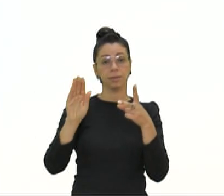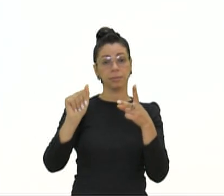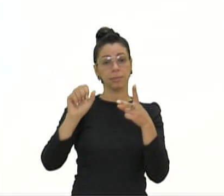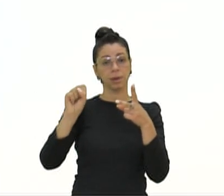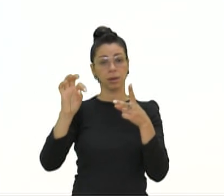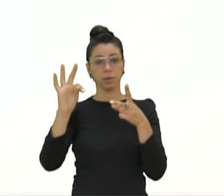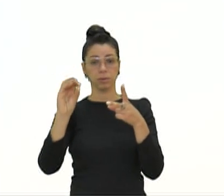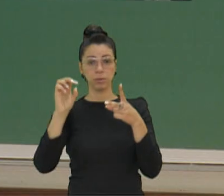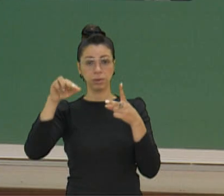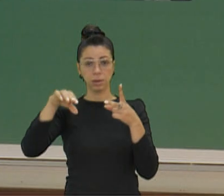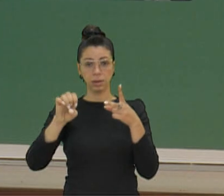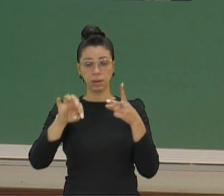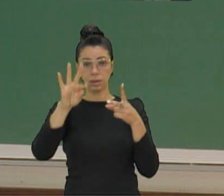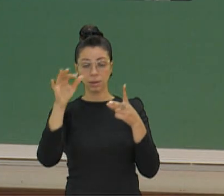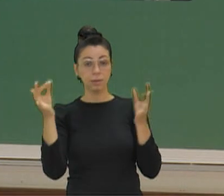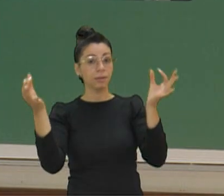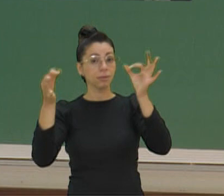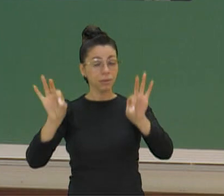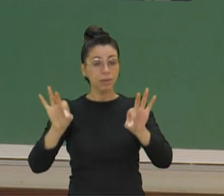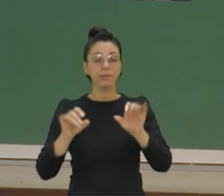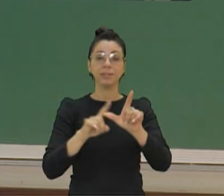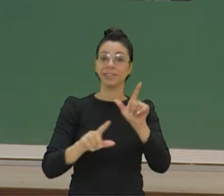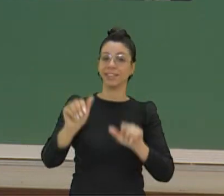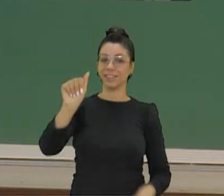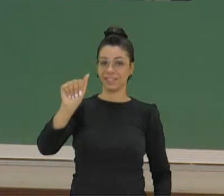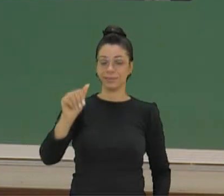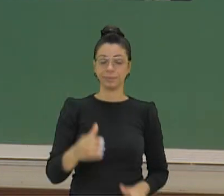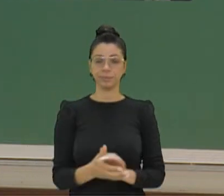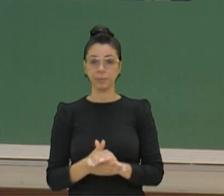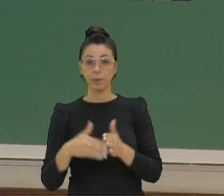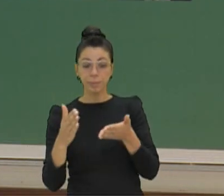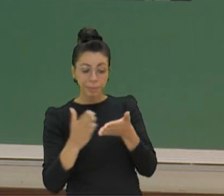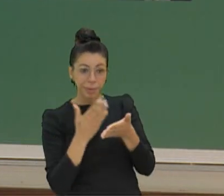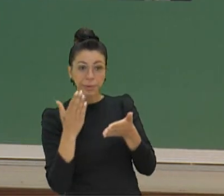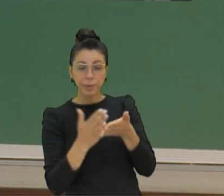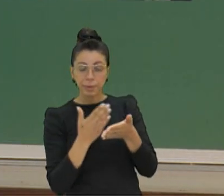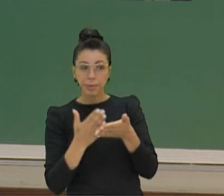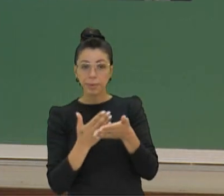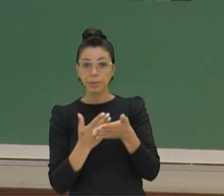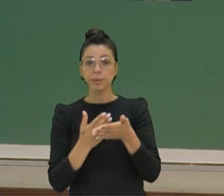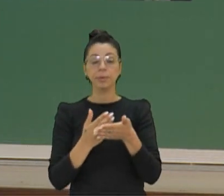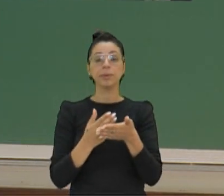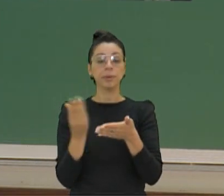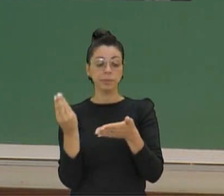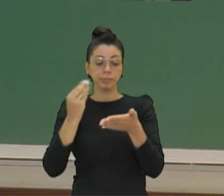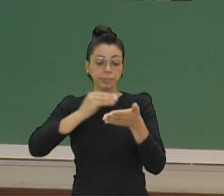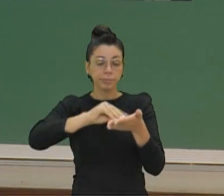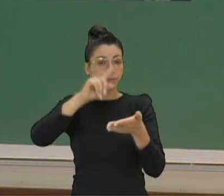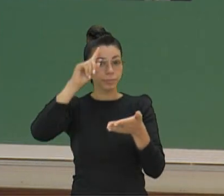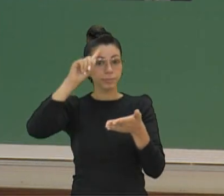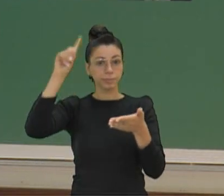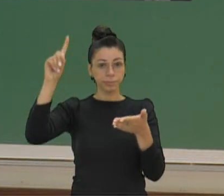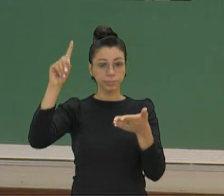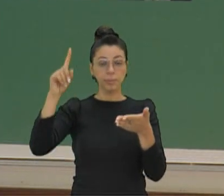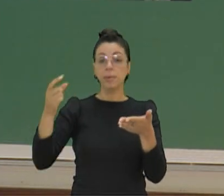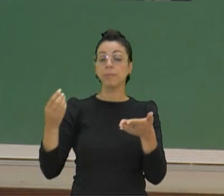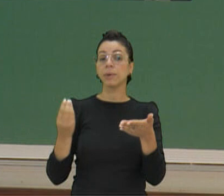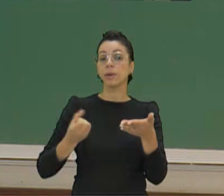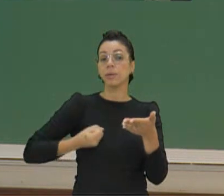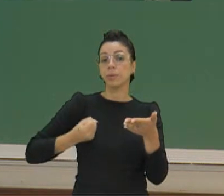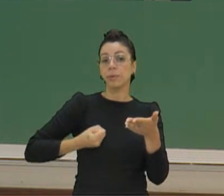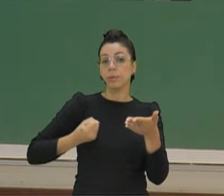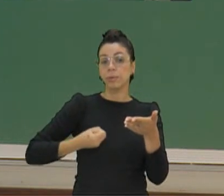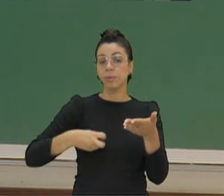ótimo quem acertou. Vamos pegar nosso caderno? Então, pega o caderno, coloca a data de hoje, coloca o número da nossa aula,